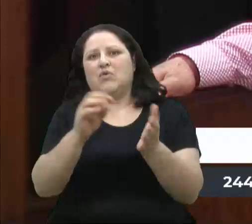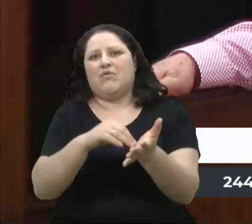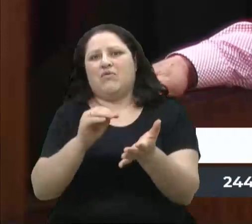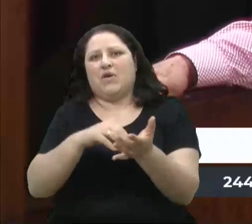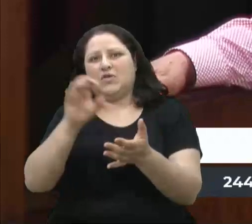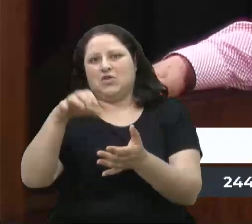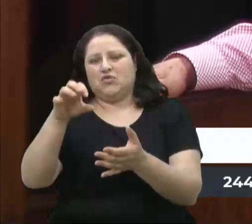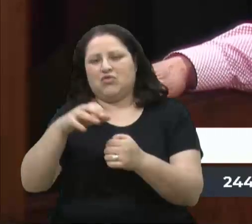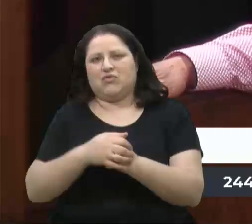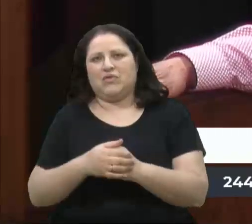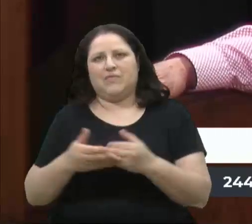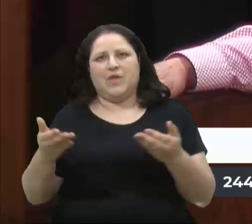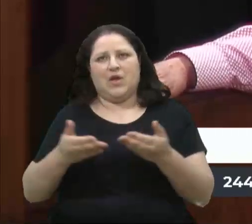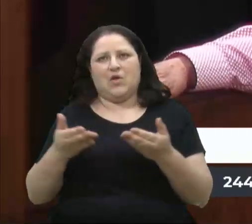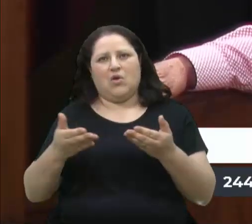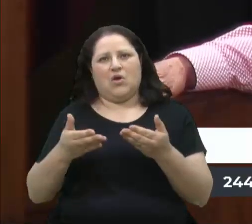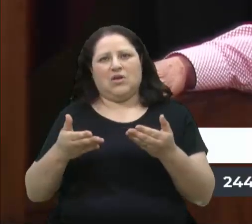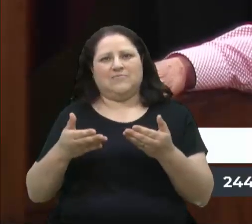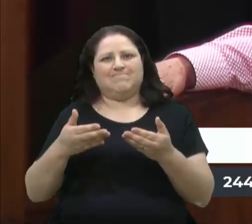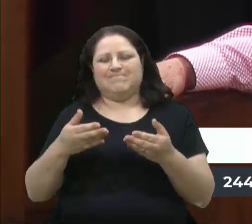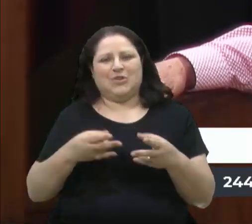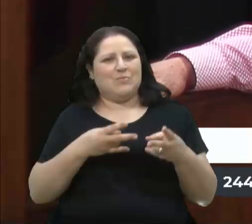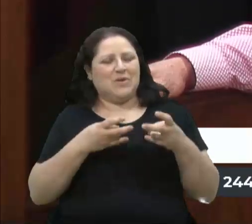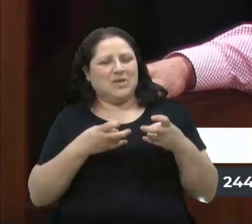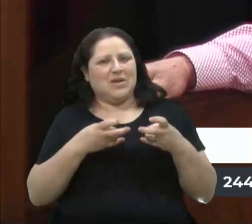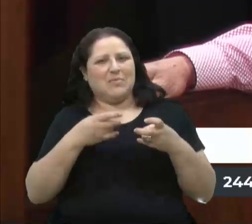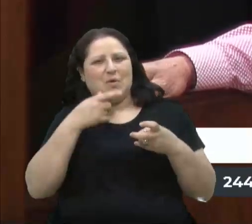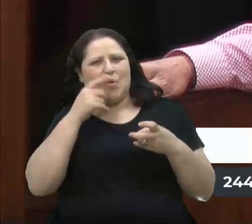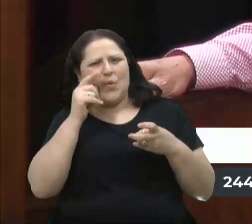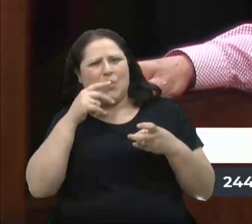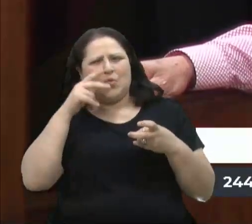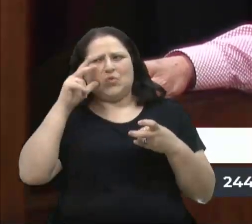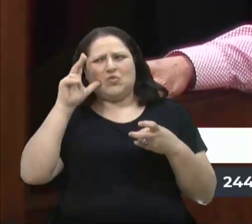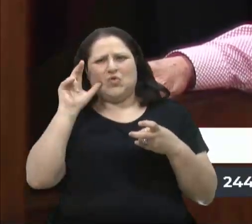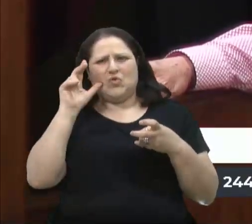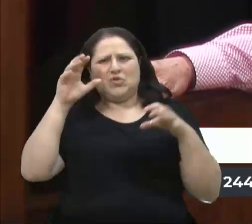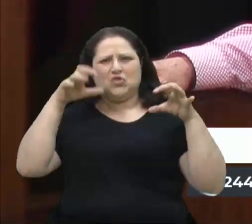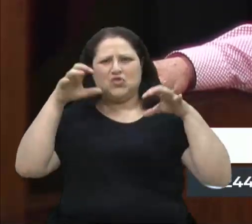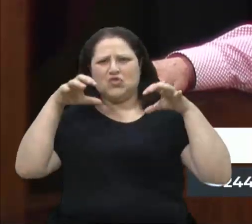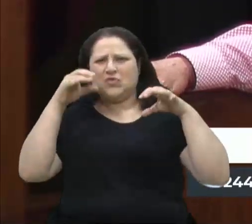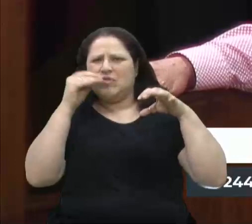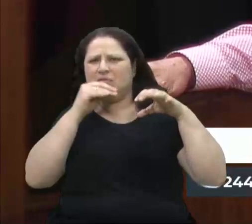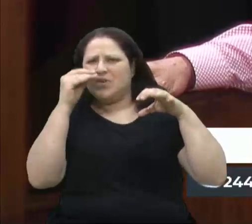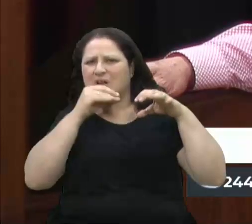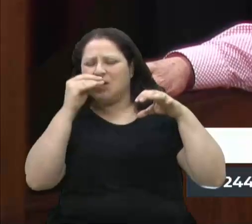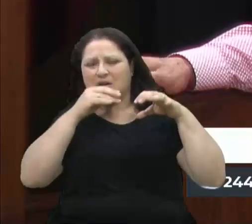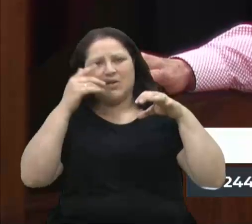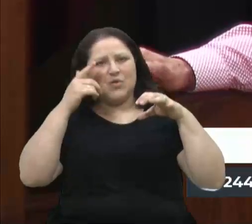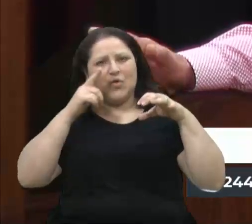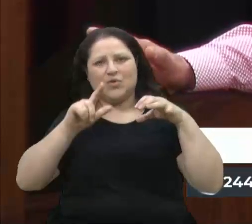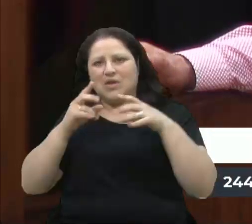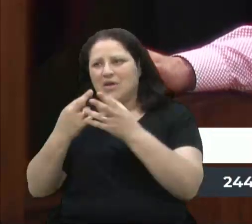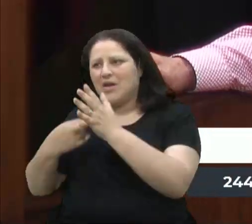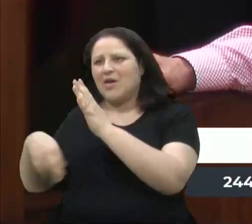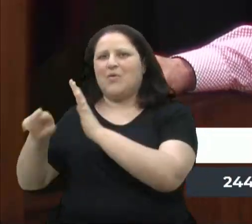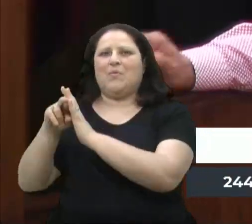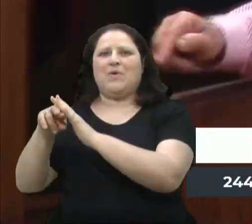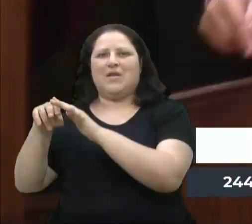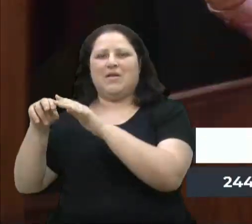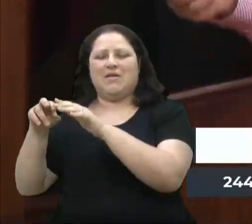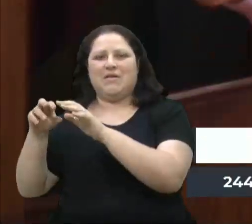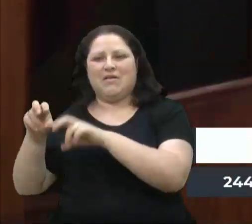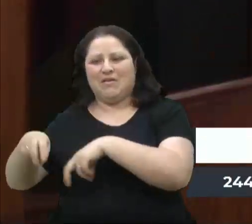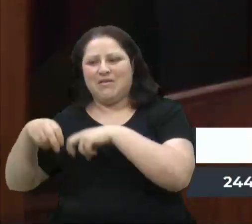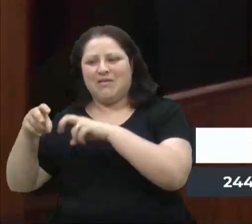essa chuvinha leve de ontem, anteontem, ainda não deu efeito na situação das lavouras da agricultura.